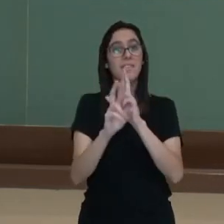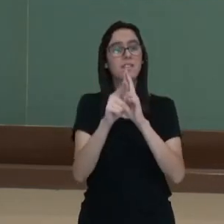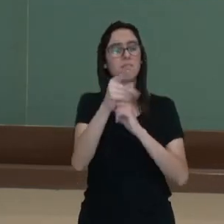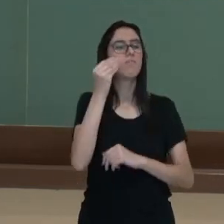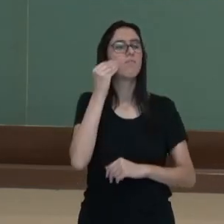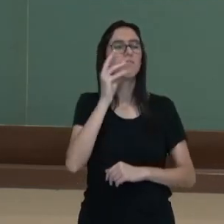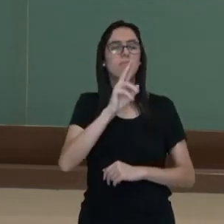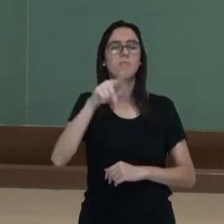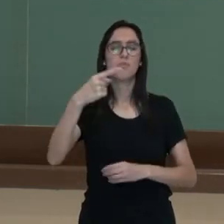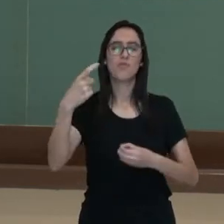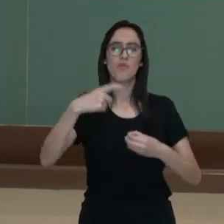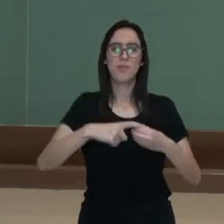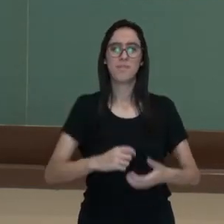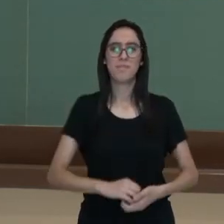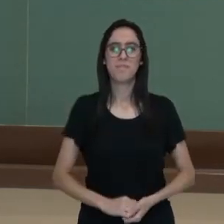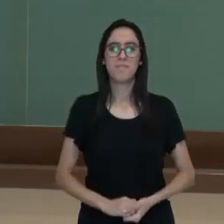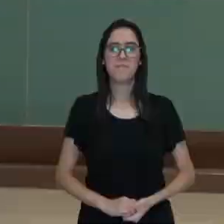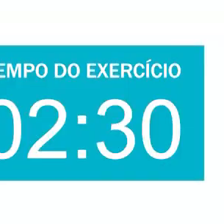Faz aí que eu já volto.